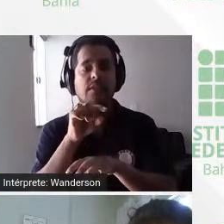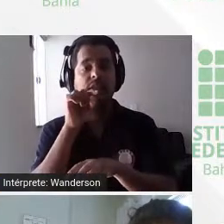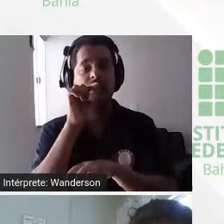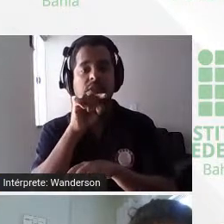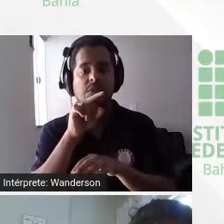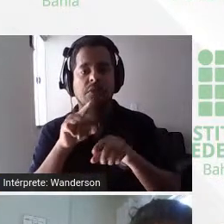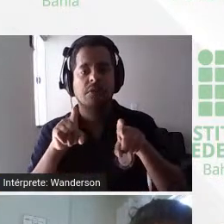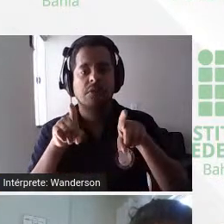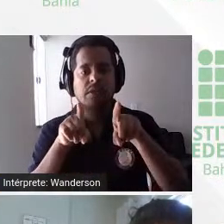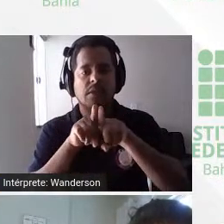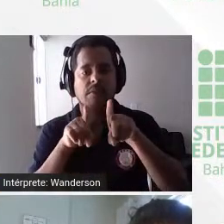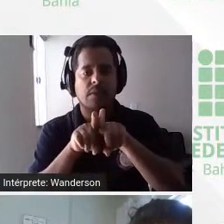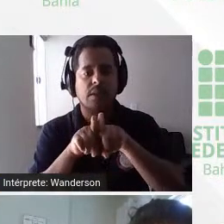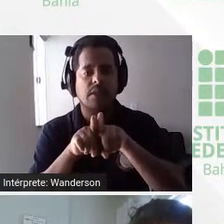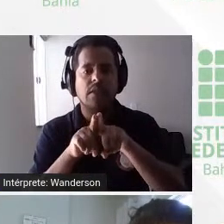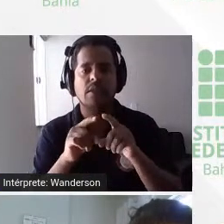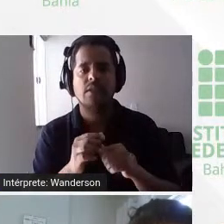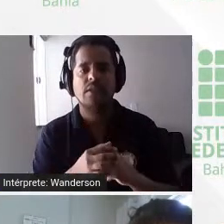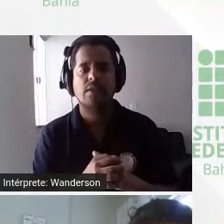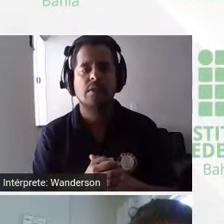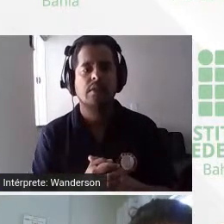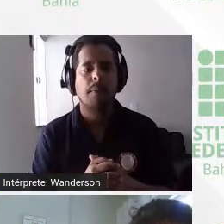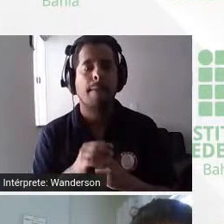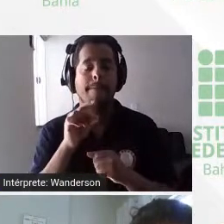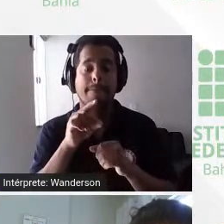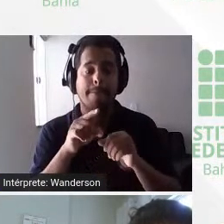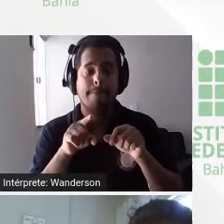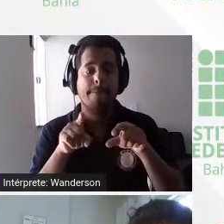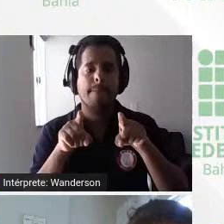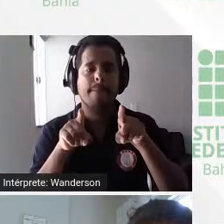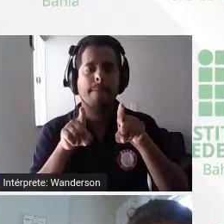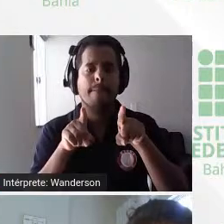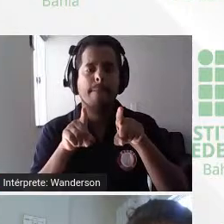afins, né? E também